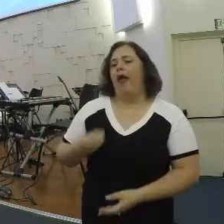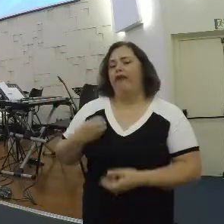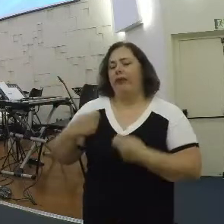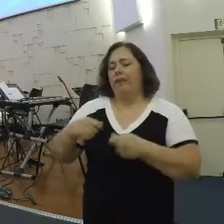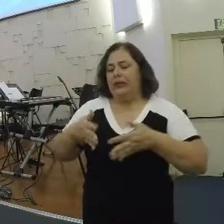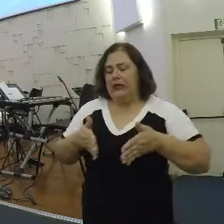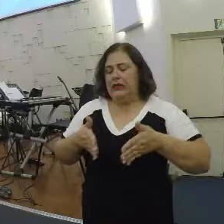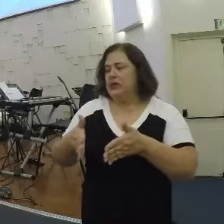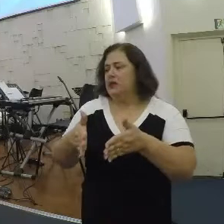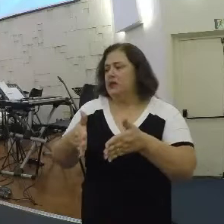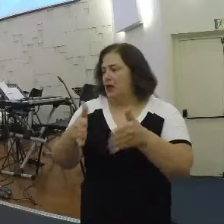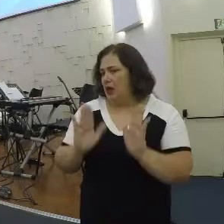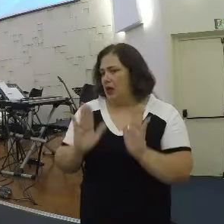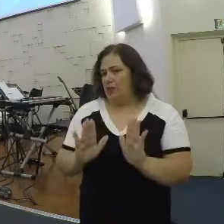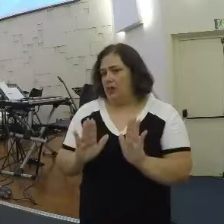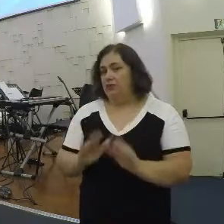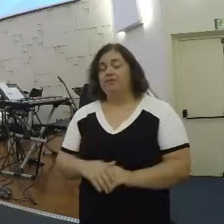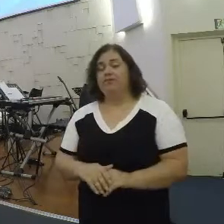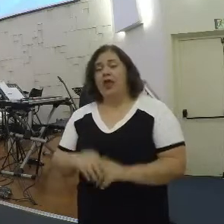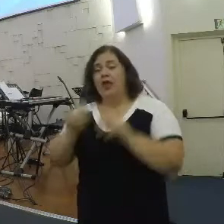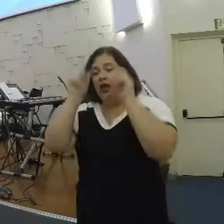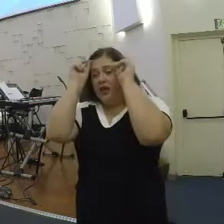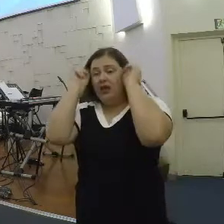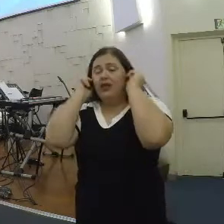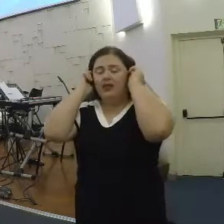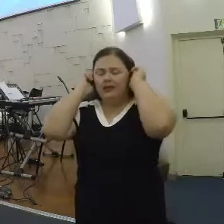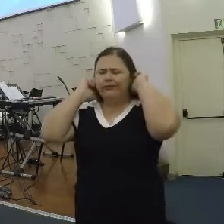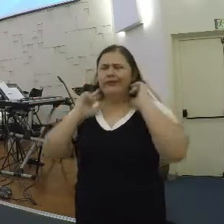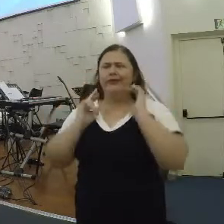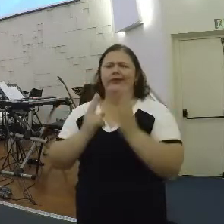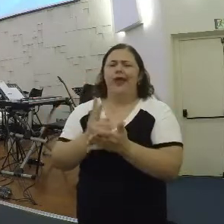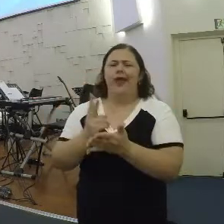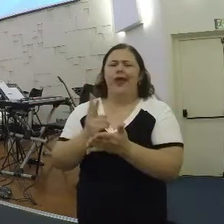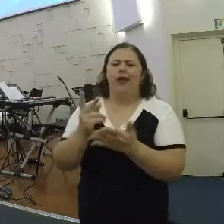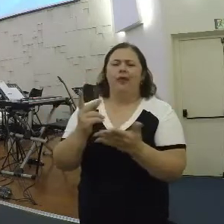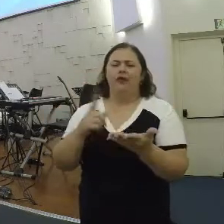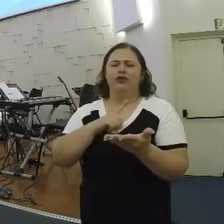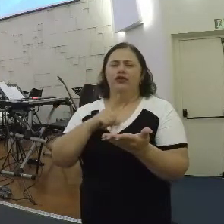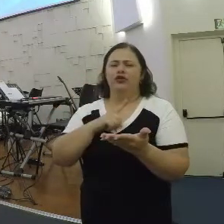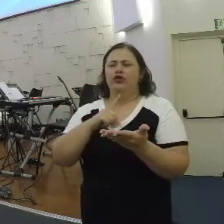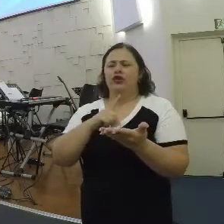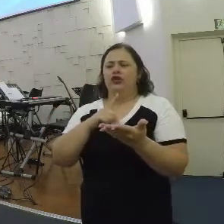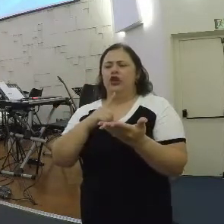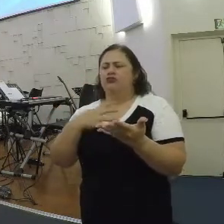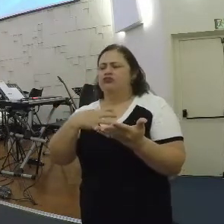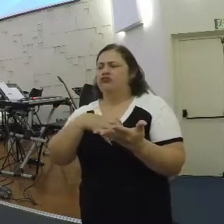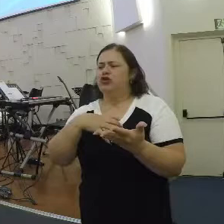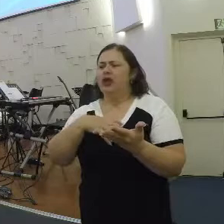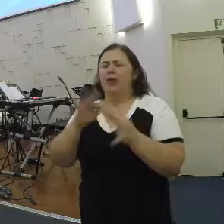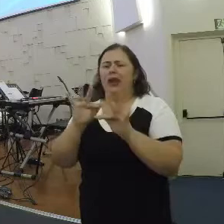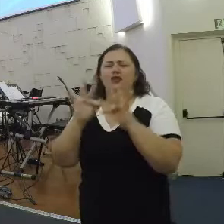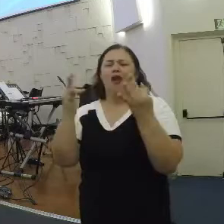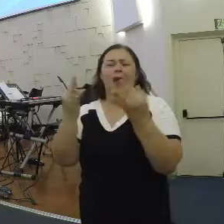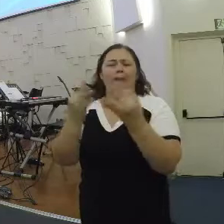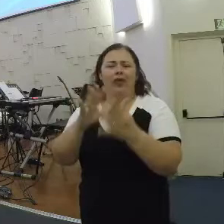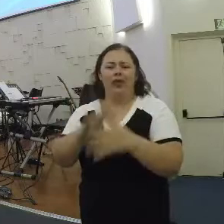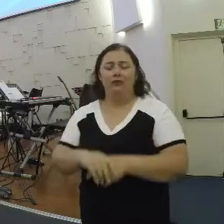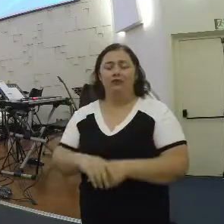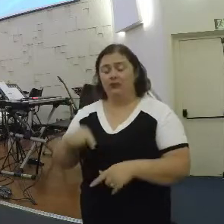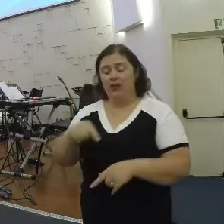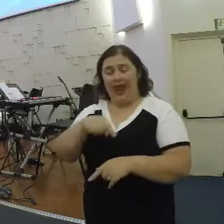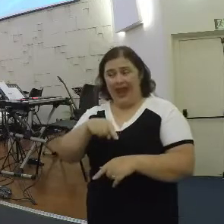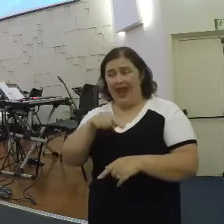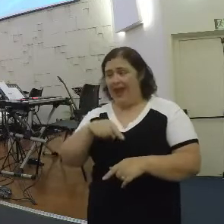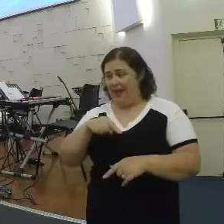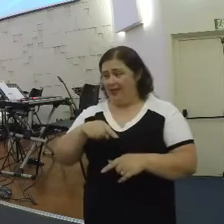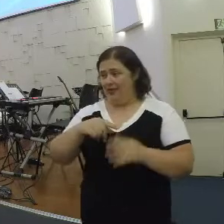ambiente normalmente muito familiar a quem o ouvia. Nessa parábola aqui, Jesus está sentado num barco, como